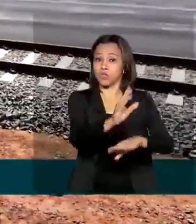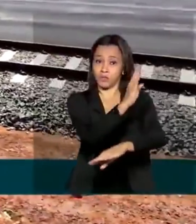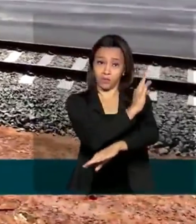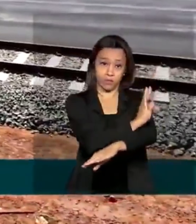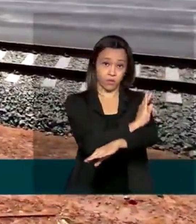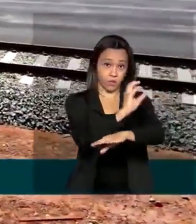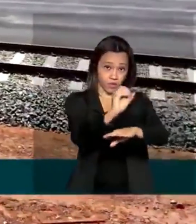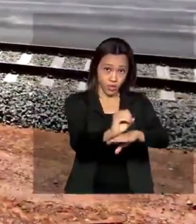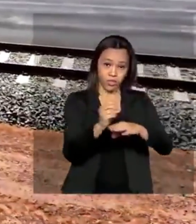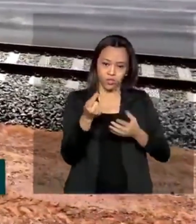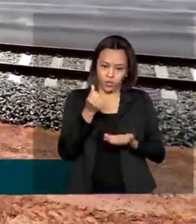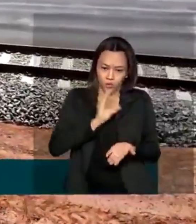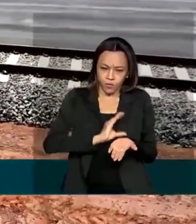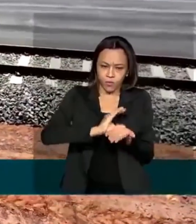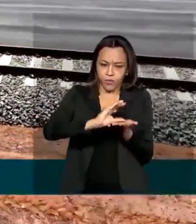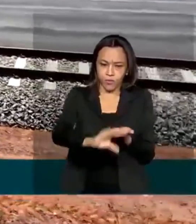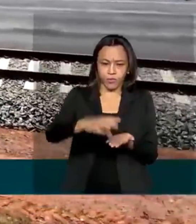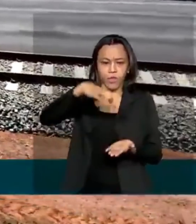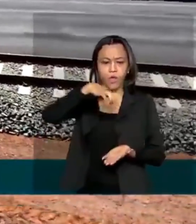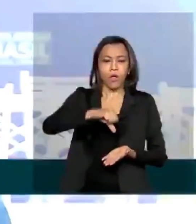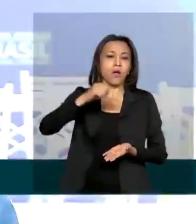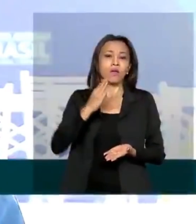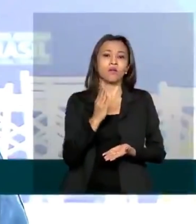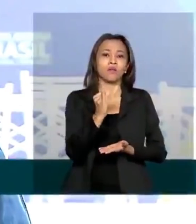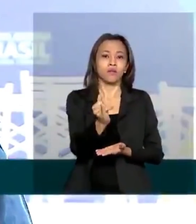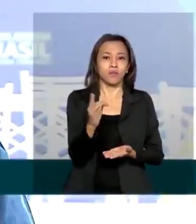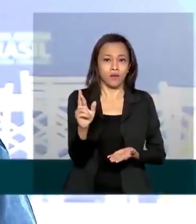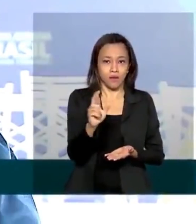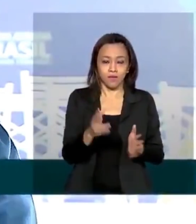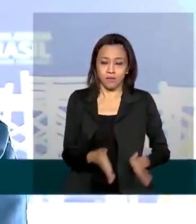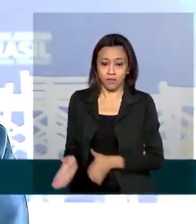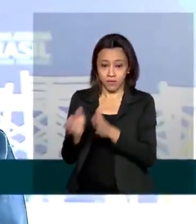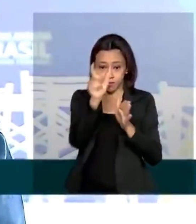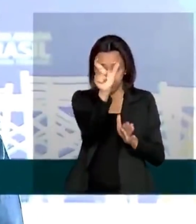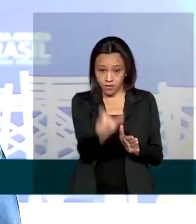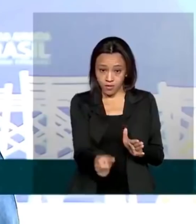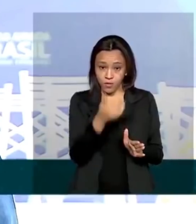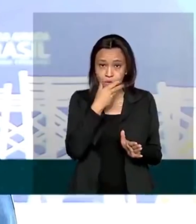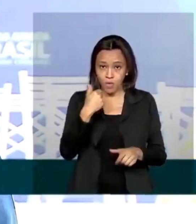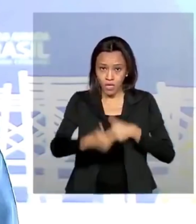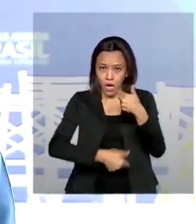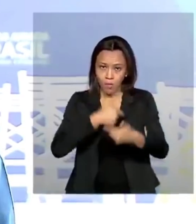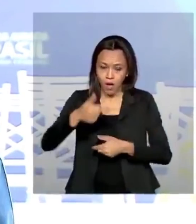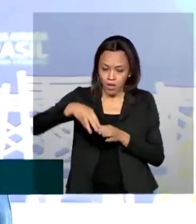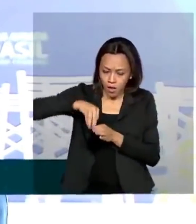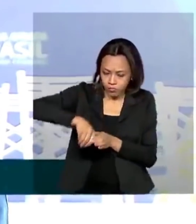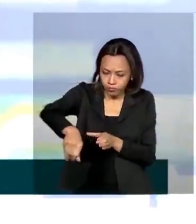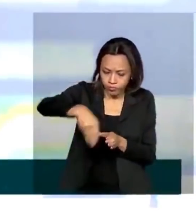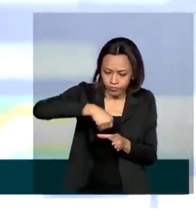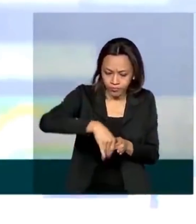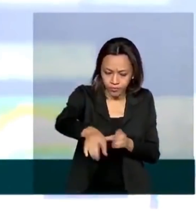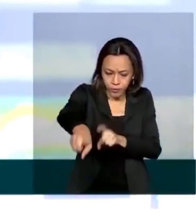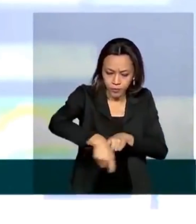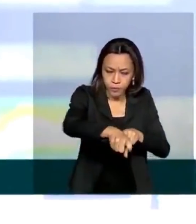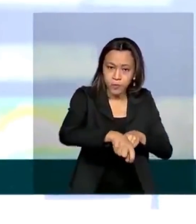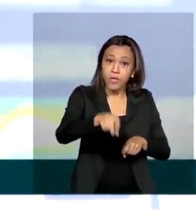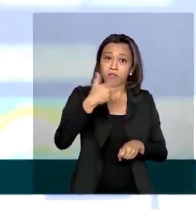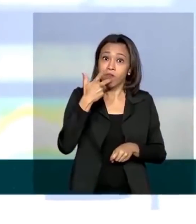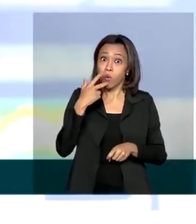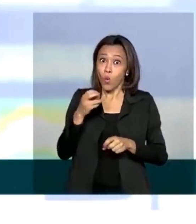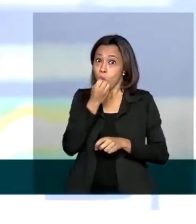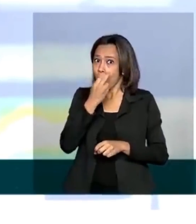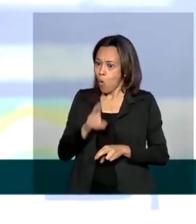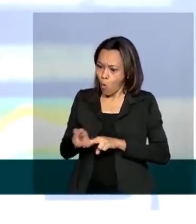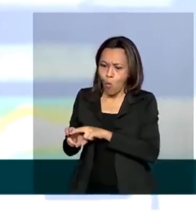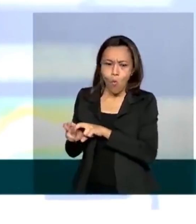investimento previsto de cerca de 9 bilhões de reais. Kleber, que é produtor rural, diz que uma das principais vantagens da ferrovia